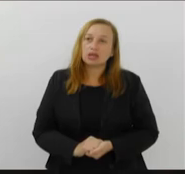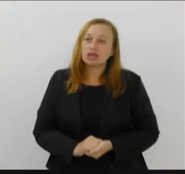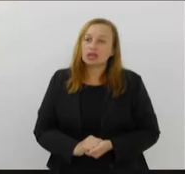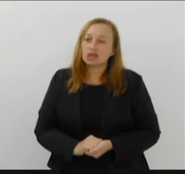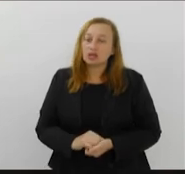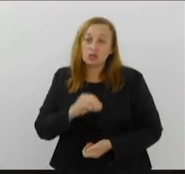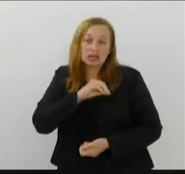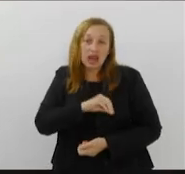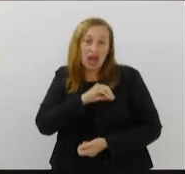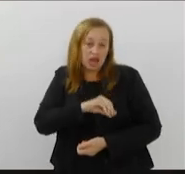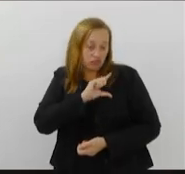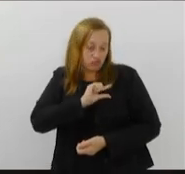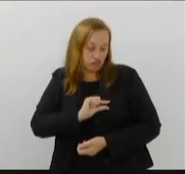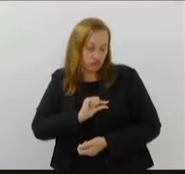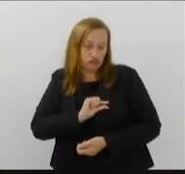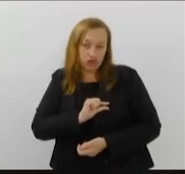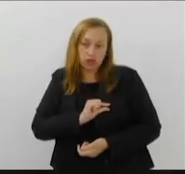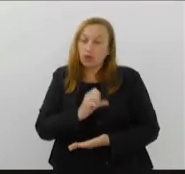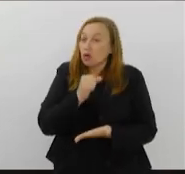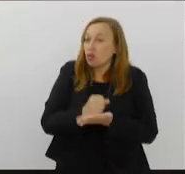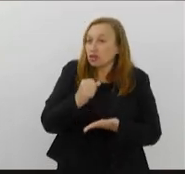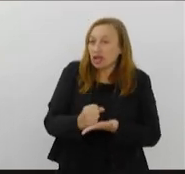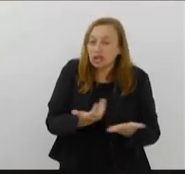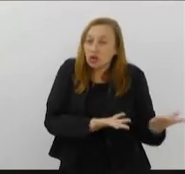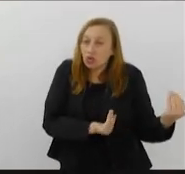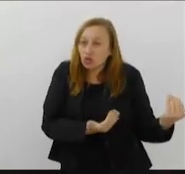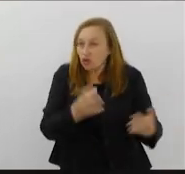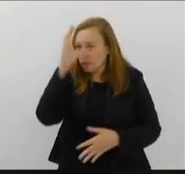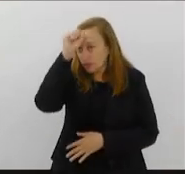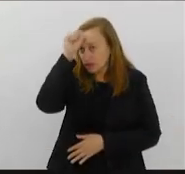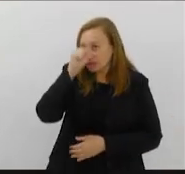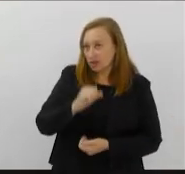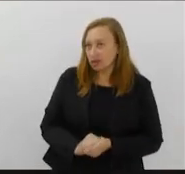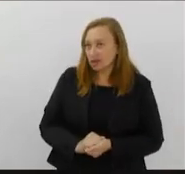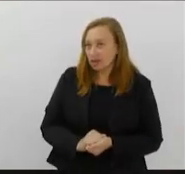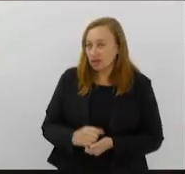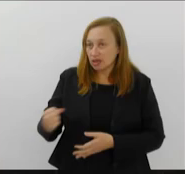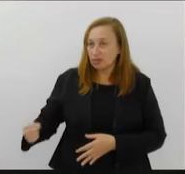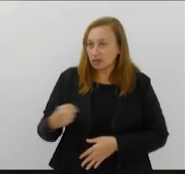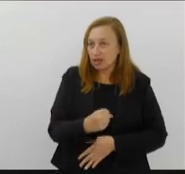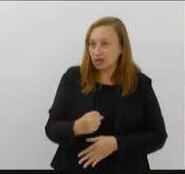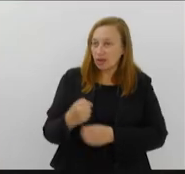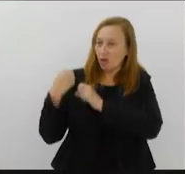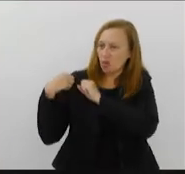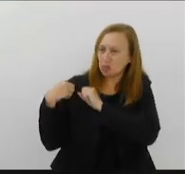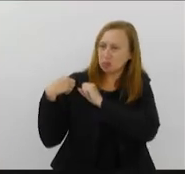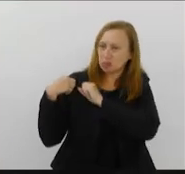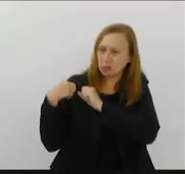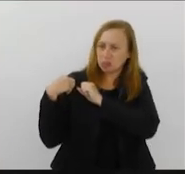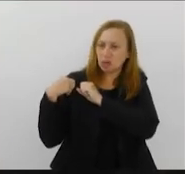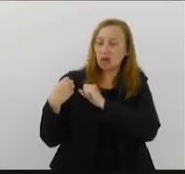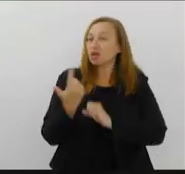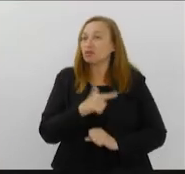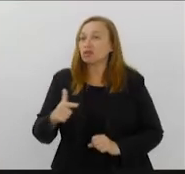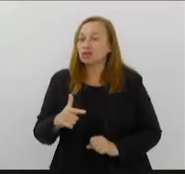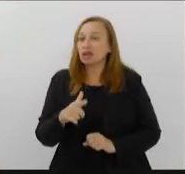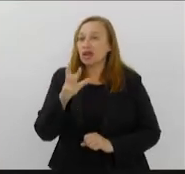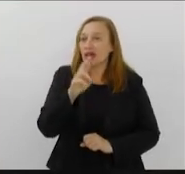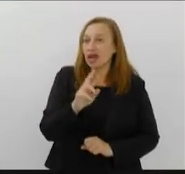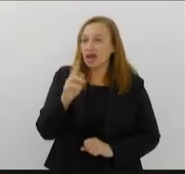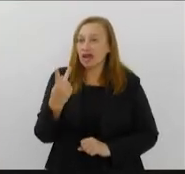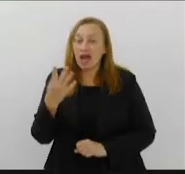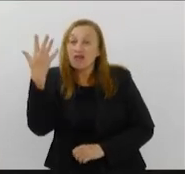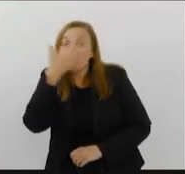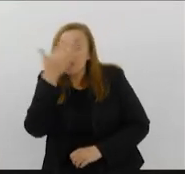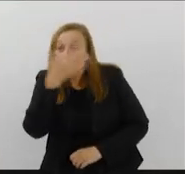Né? Então ele contrata o jovem aprendiz e aí bota ele para carregar peso. E aí não tem ninguém lá do RH olhando. Ou seja,